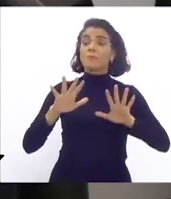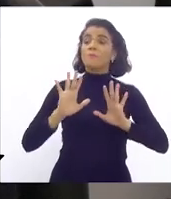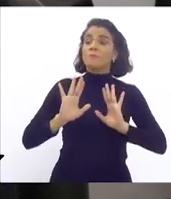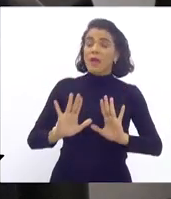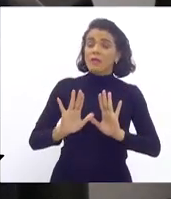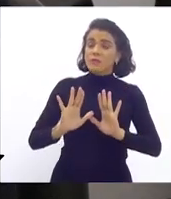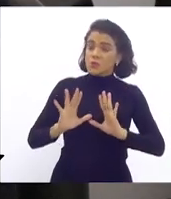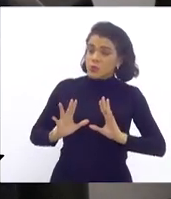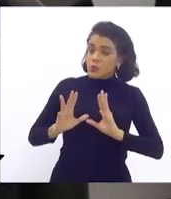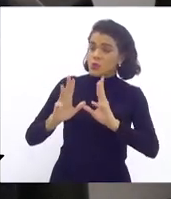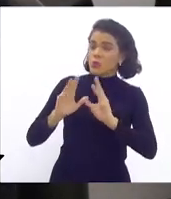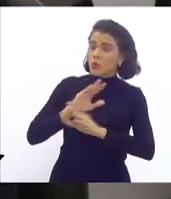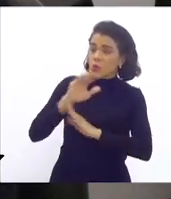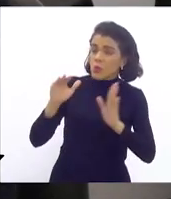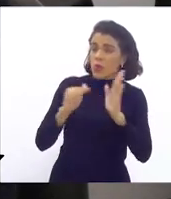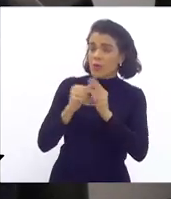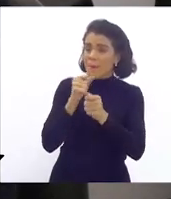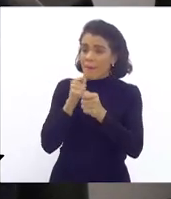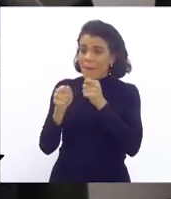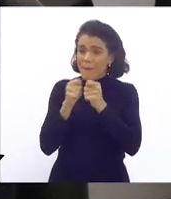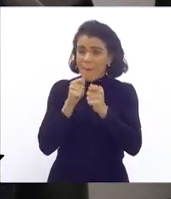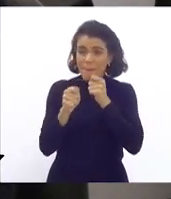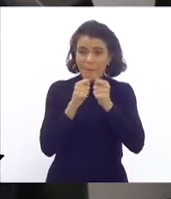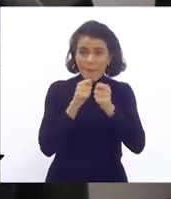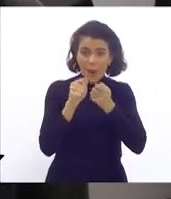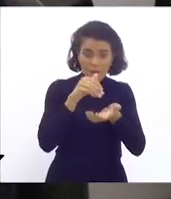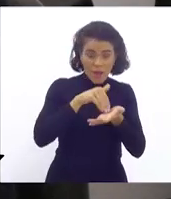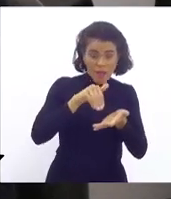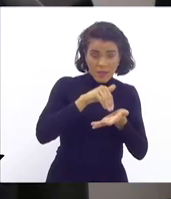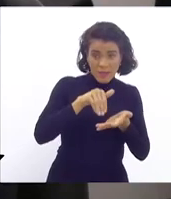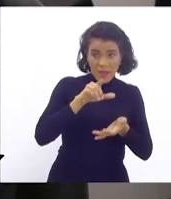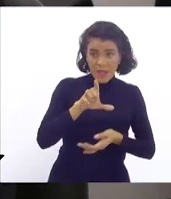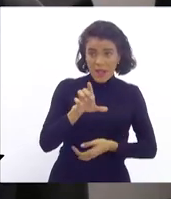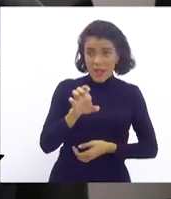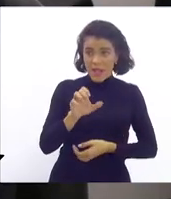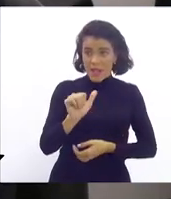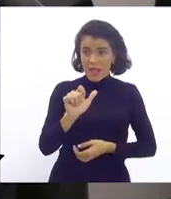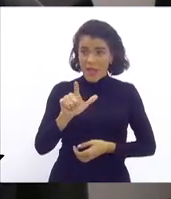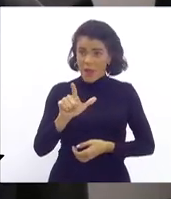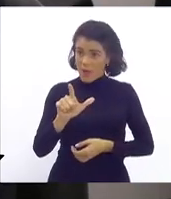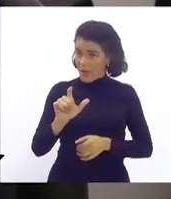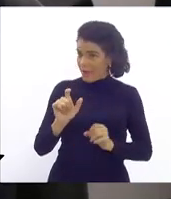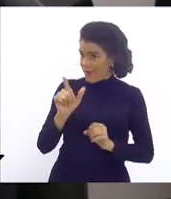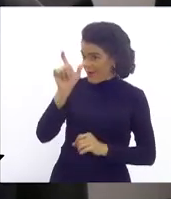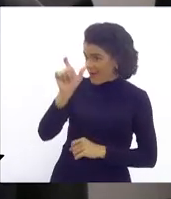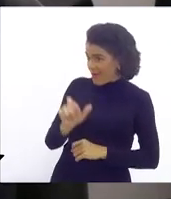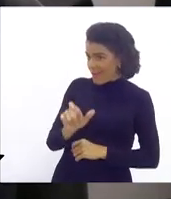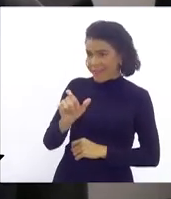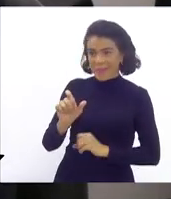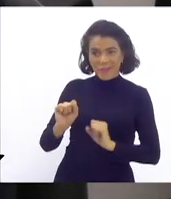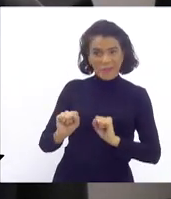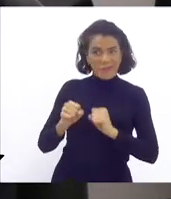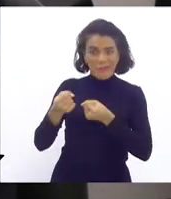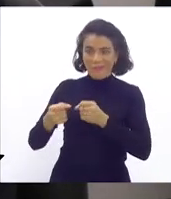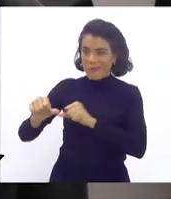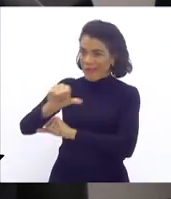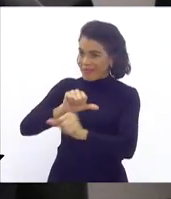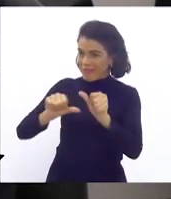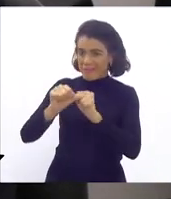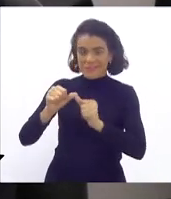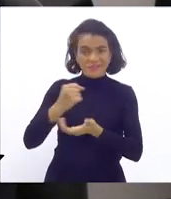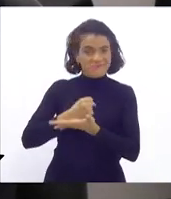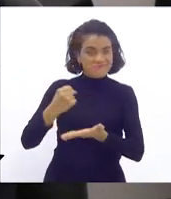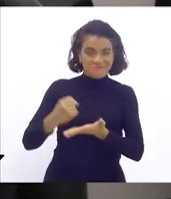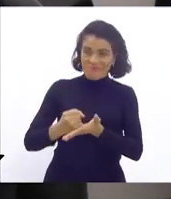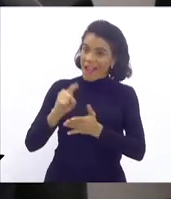reportagens que eu achei com a manifestação do secretário o Leal ele não tava defendendo a renovação do contrato